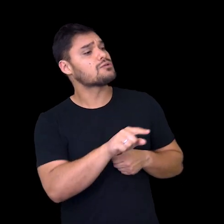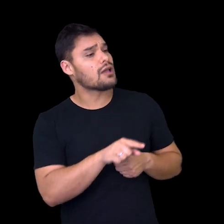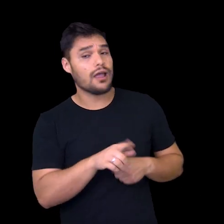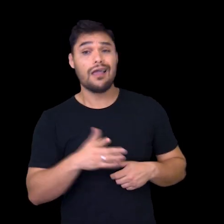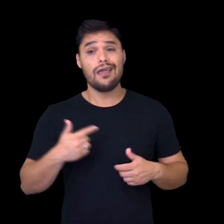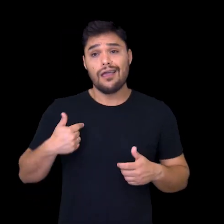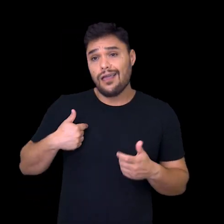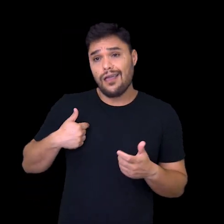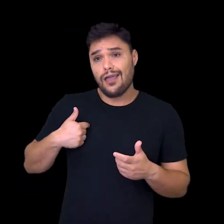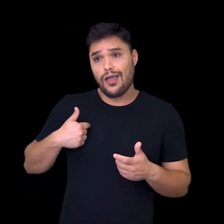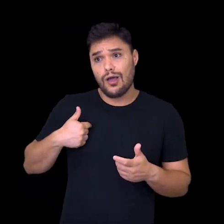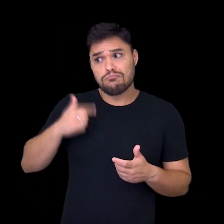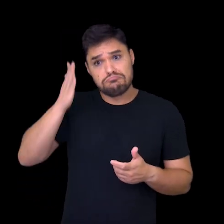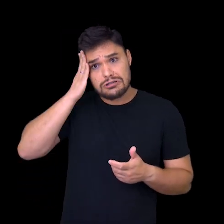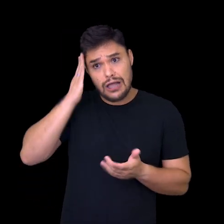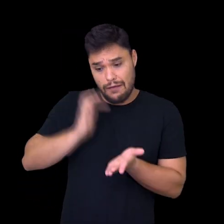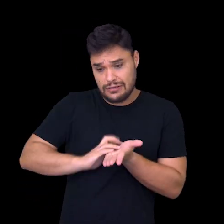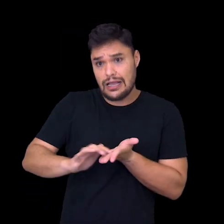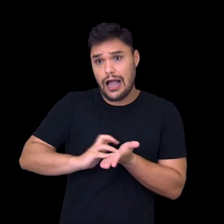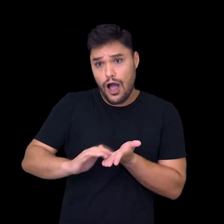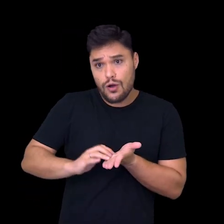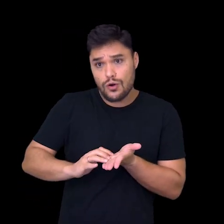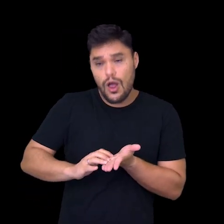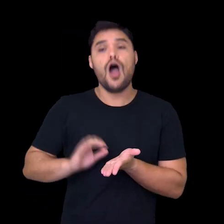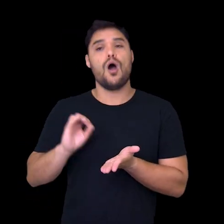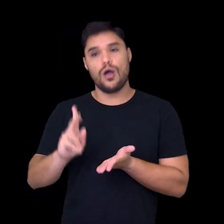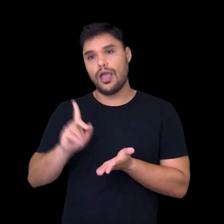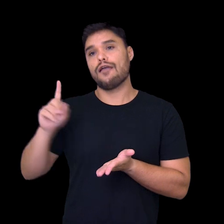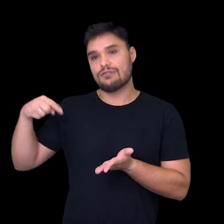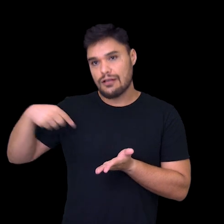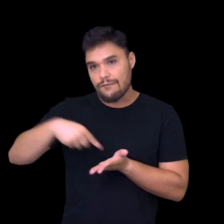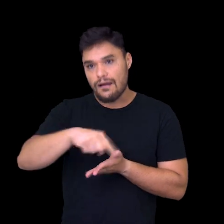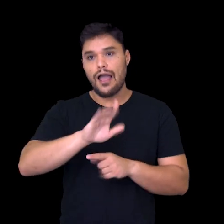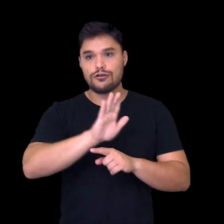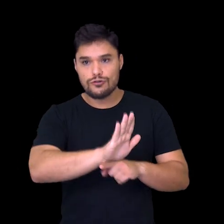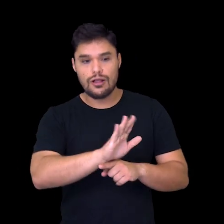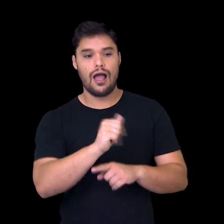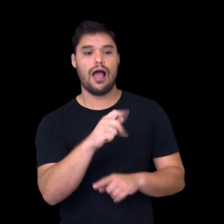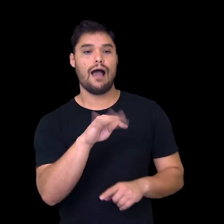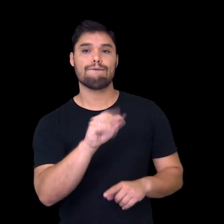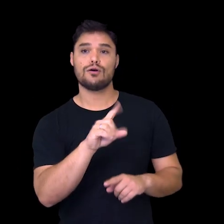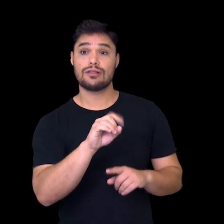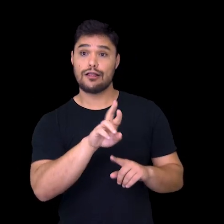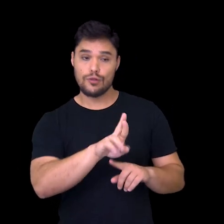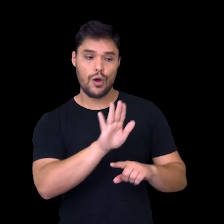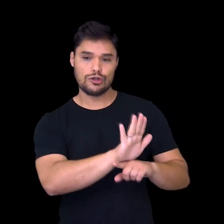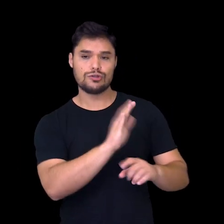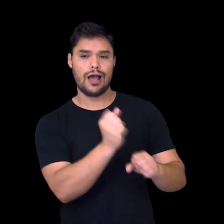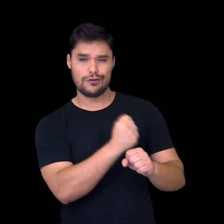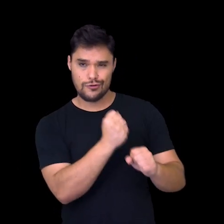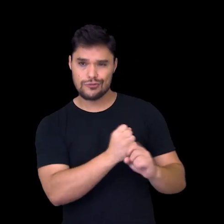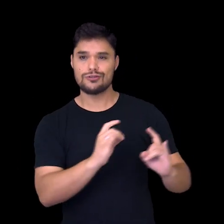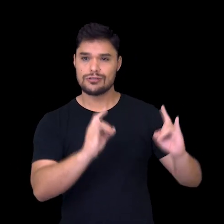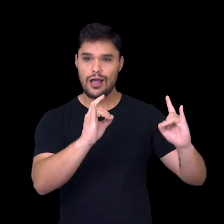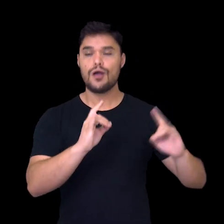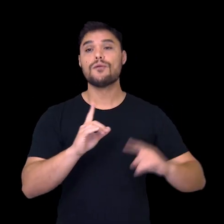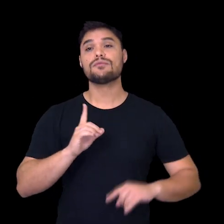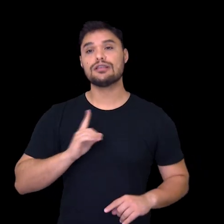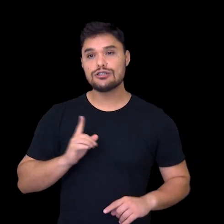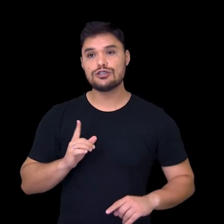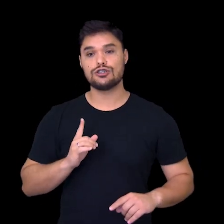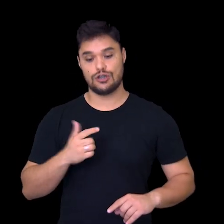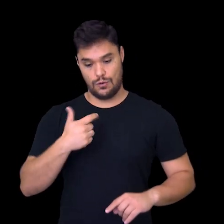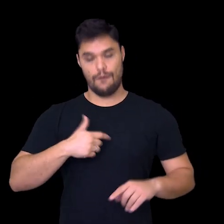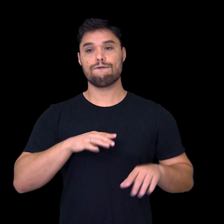sabia fazer. Se eu sabia fazer conta, então você vai ser um apontador, né, da construção,